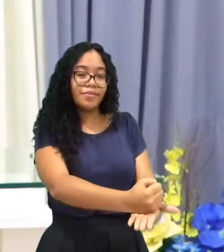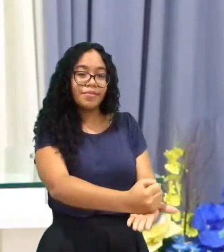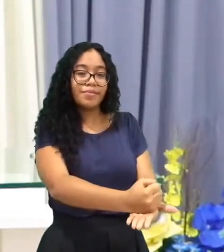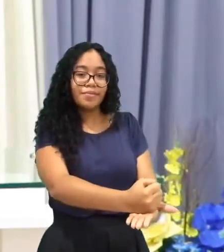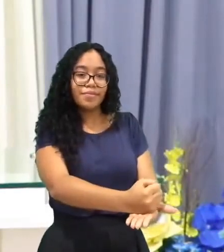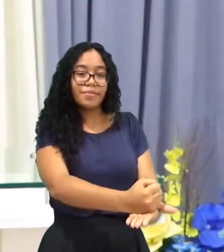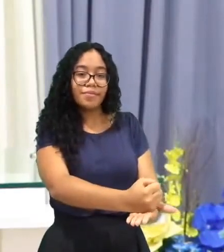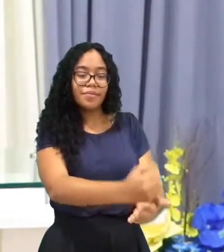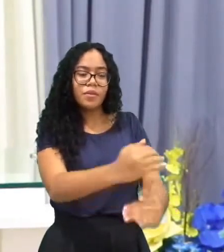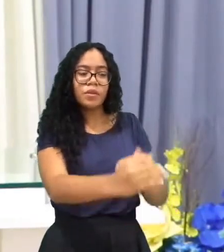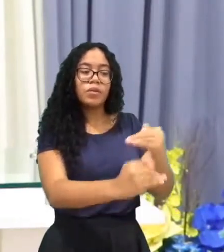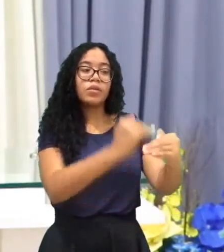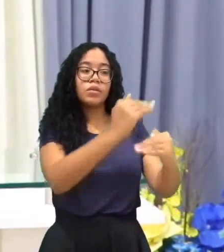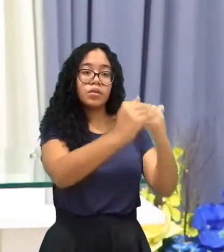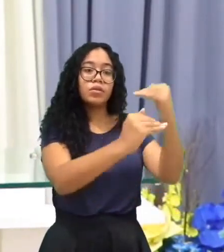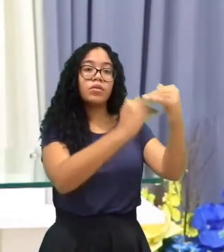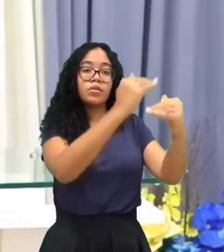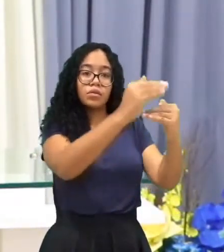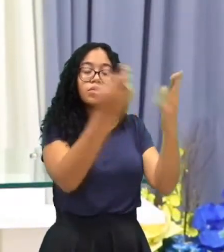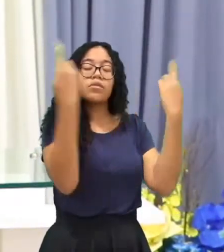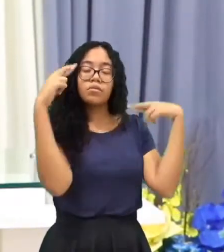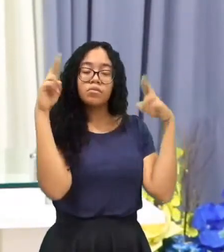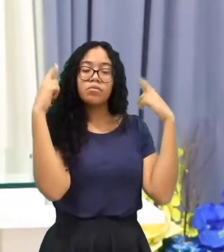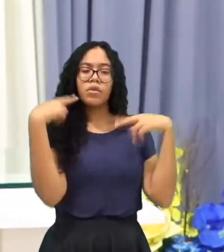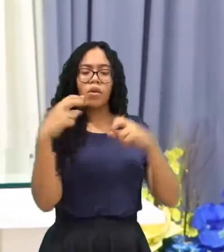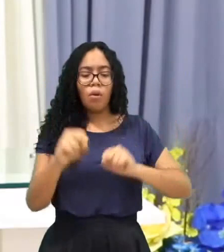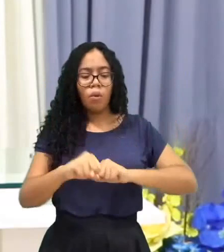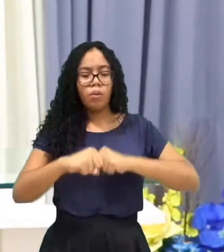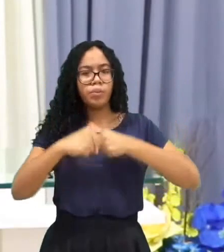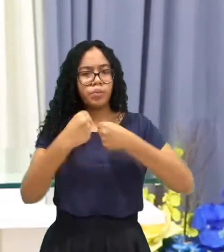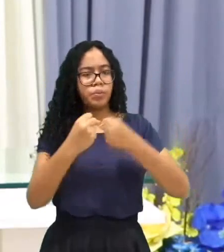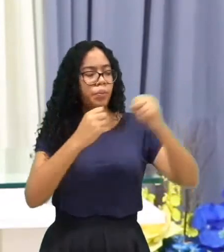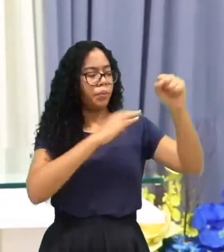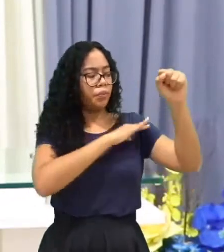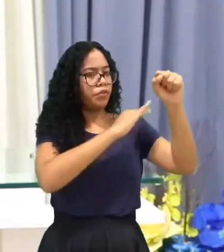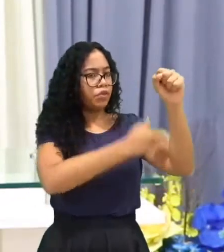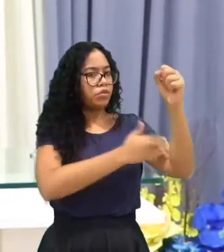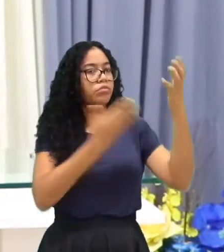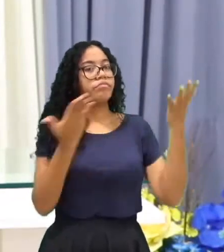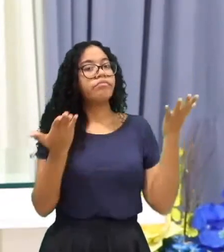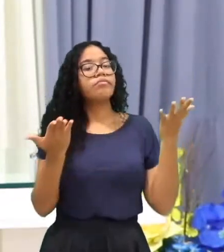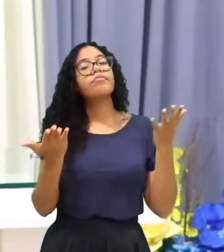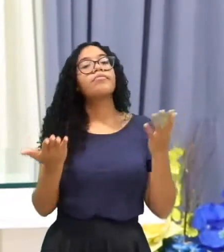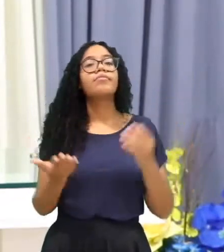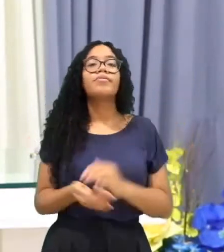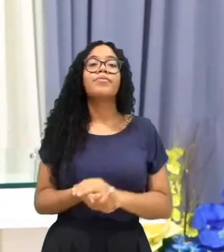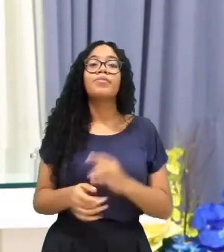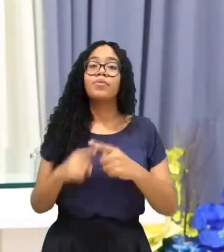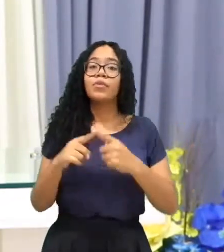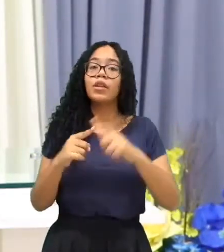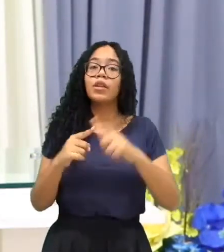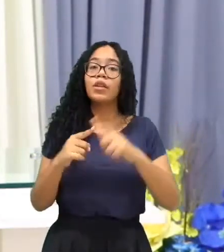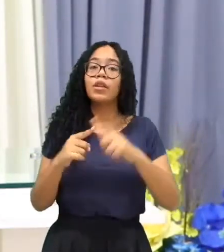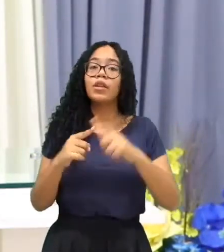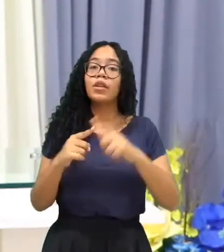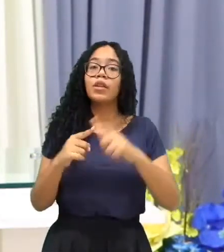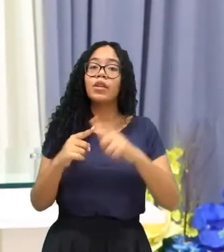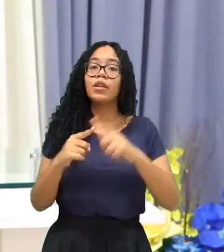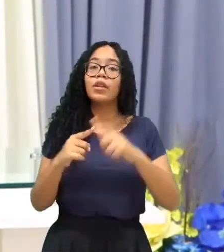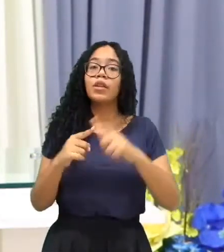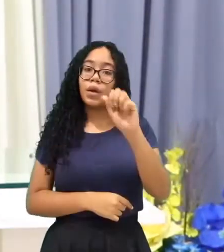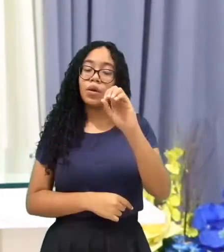nascer, então, malhadas e salpicadas. Porque o bendito do Labão mudava o salário